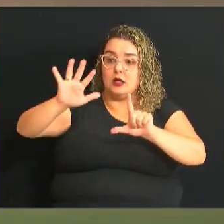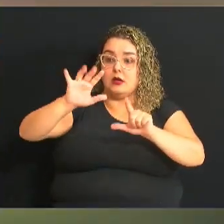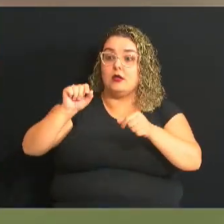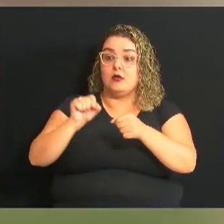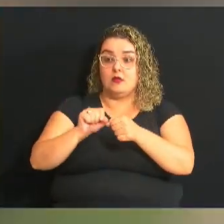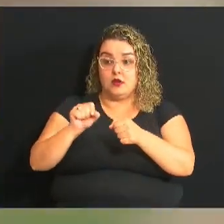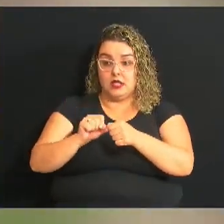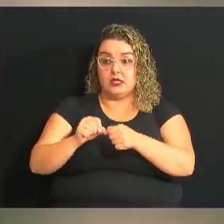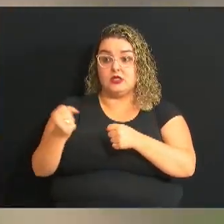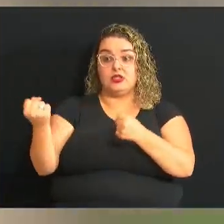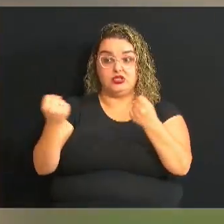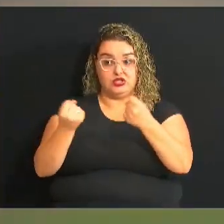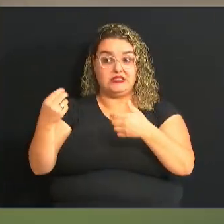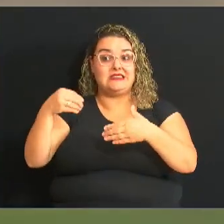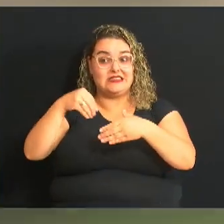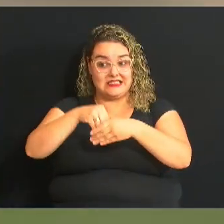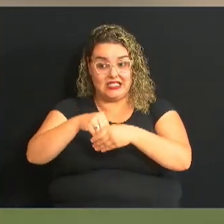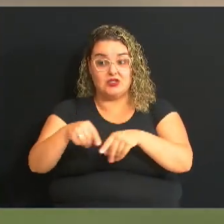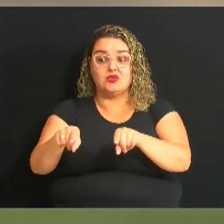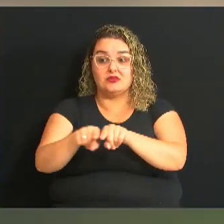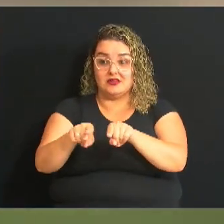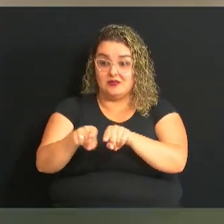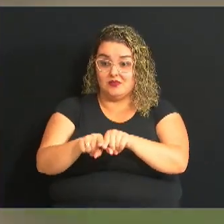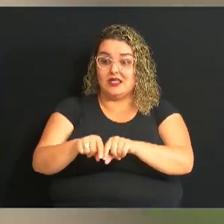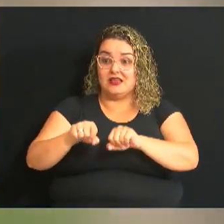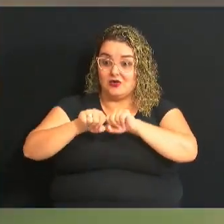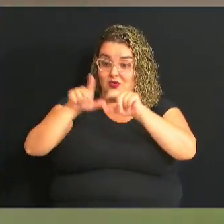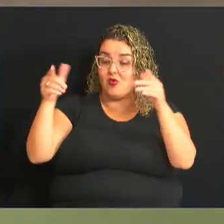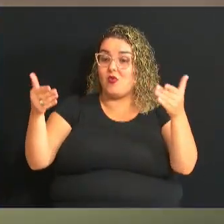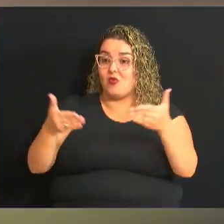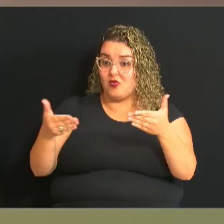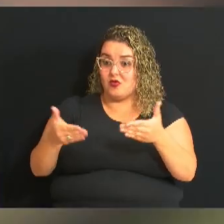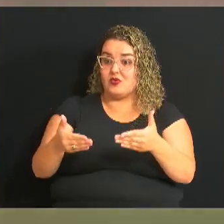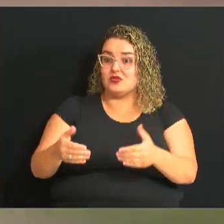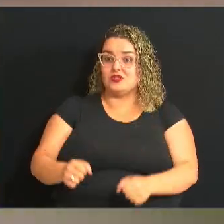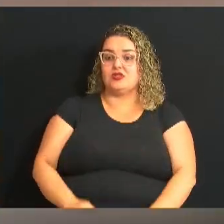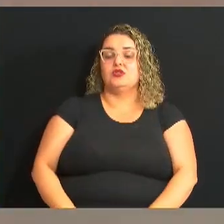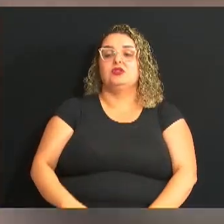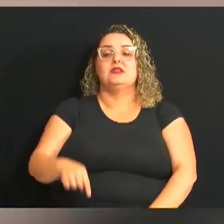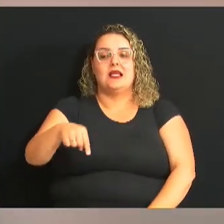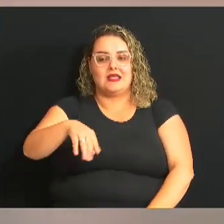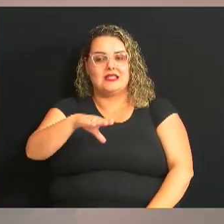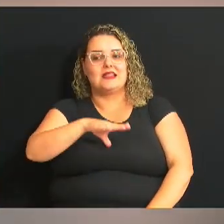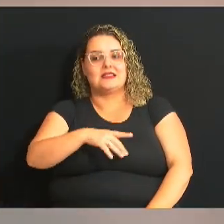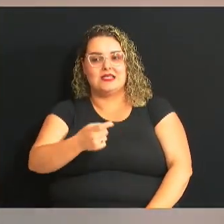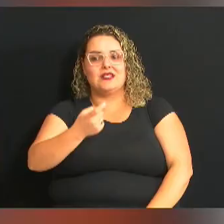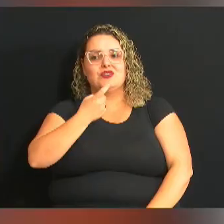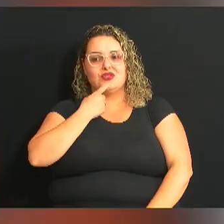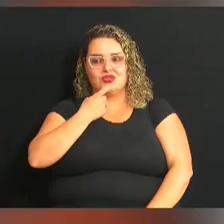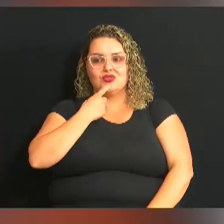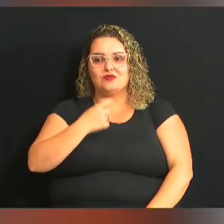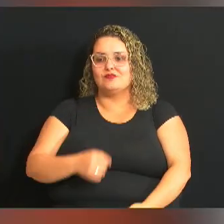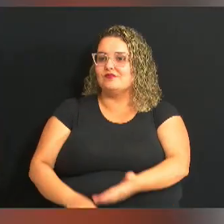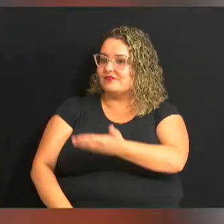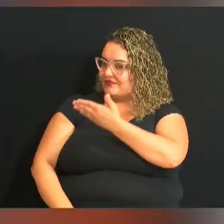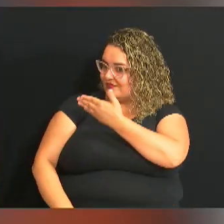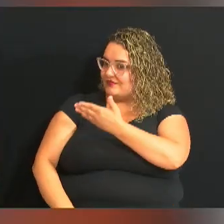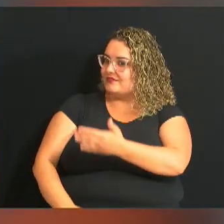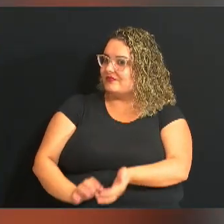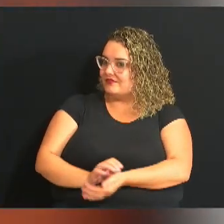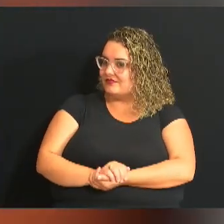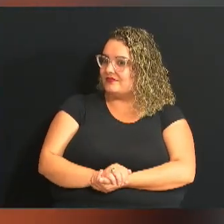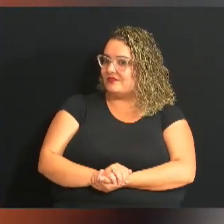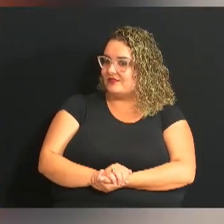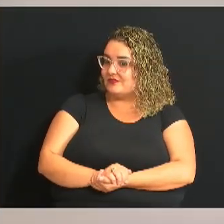de um veículo também nesta manhã aqui na cidade de Campinas, então trazendo